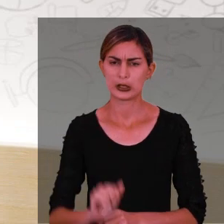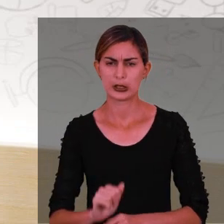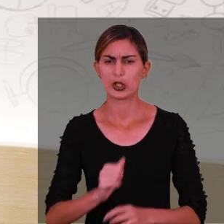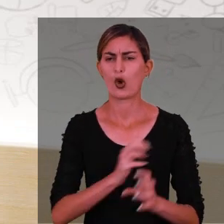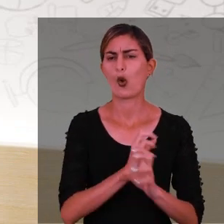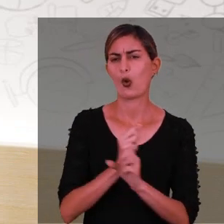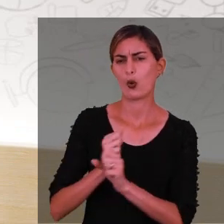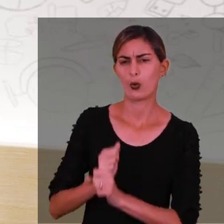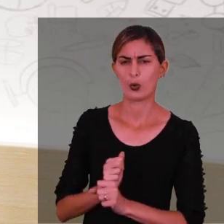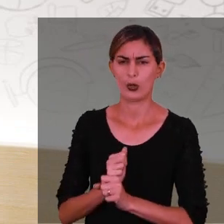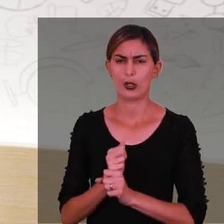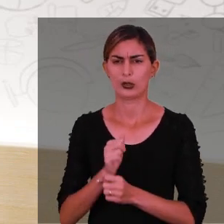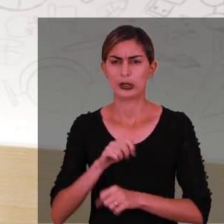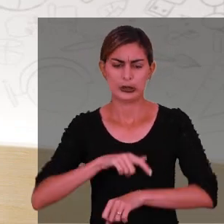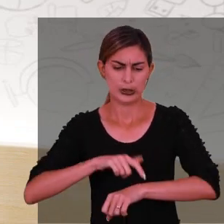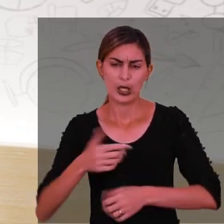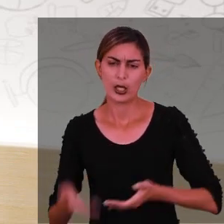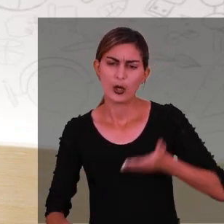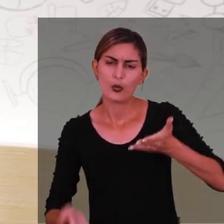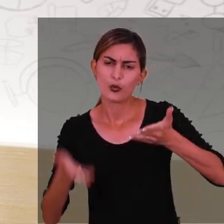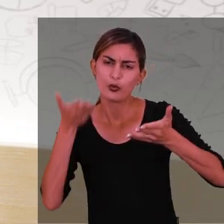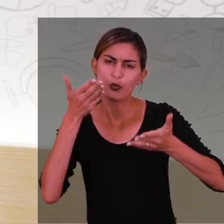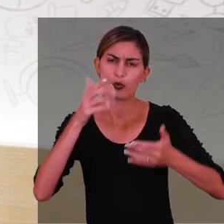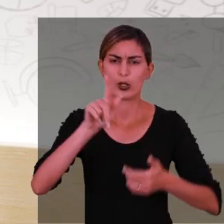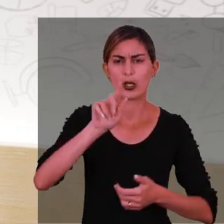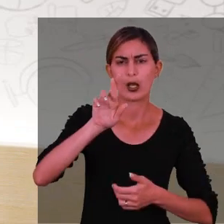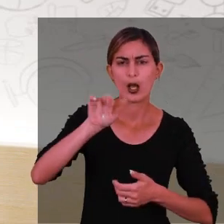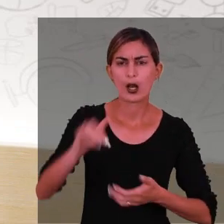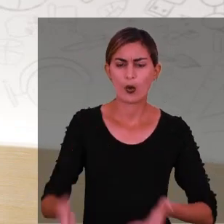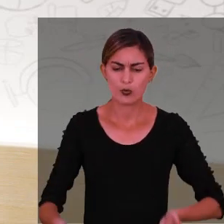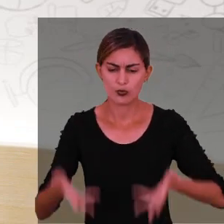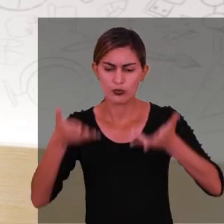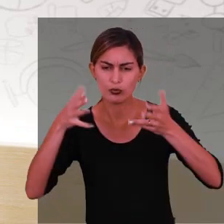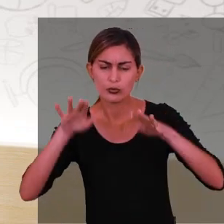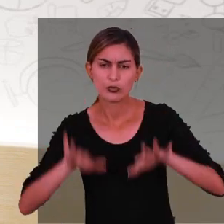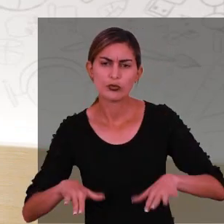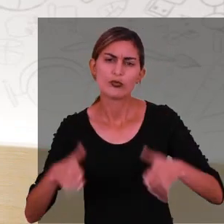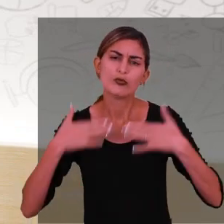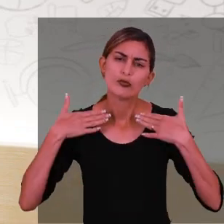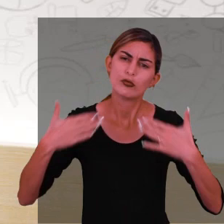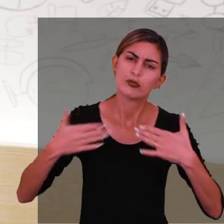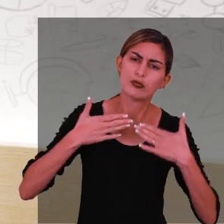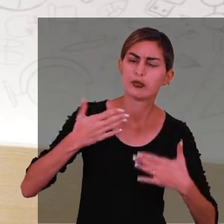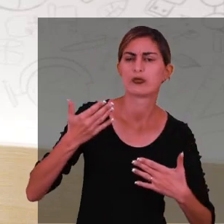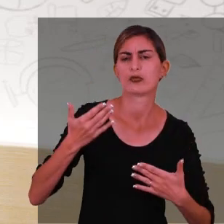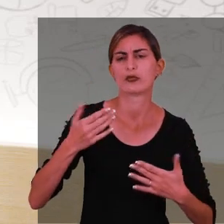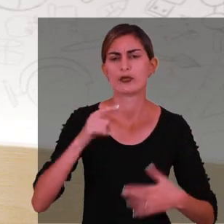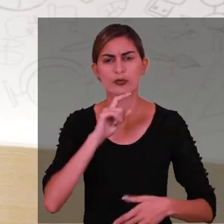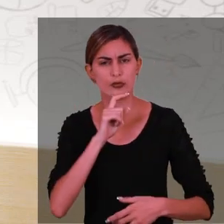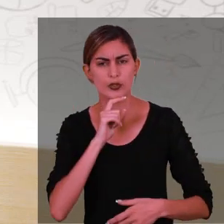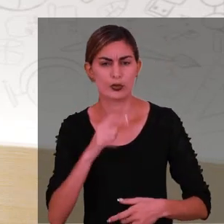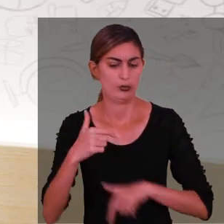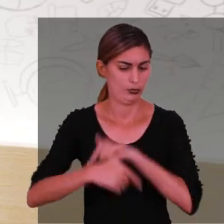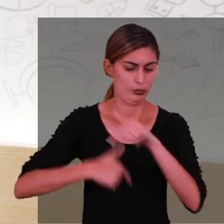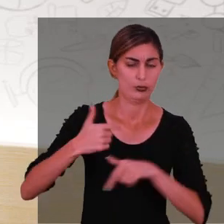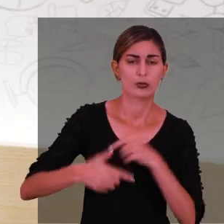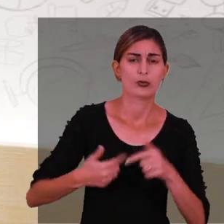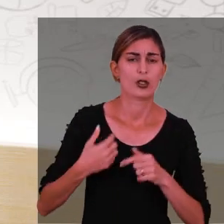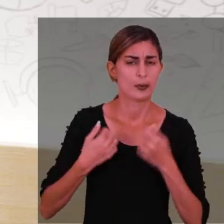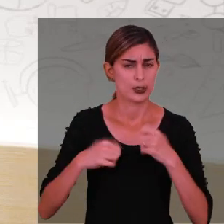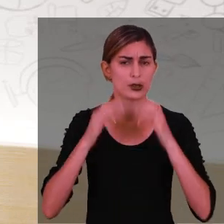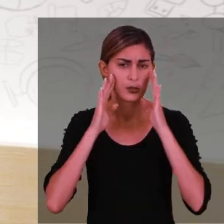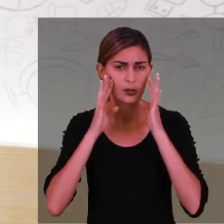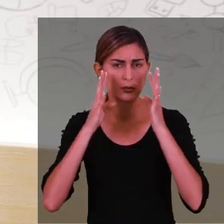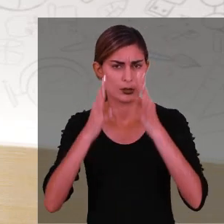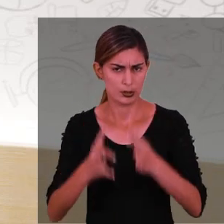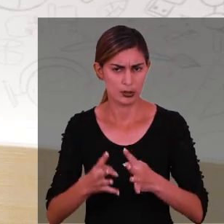se trata do conforto térmico do trabalhador. É um cálculo bastante simples, mas que requer muita atenção. Então,